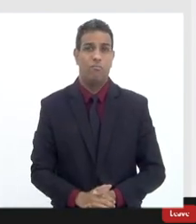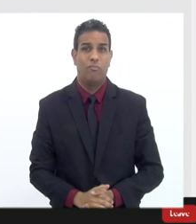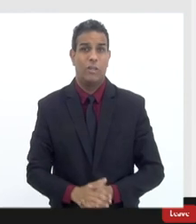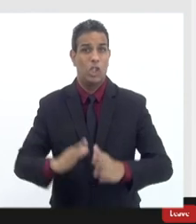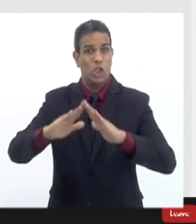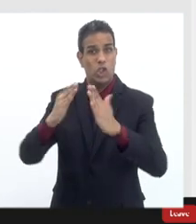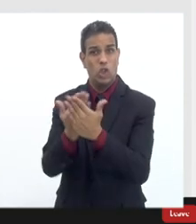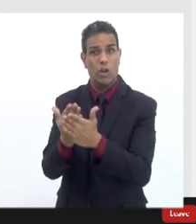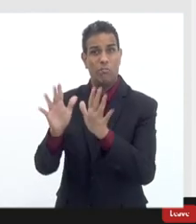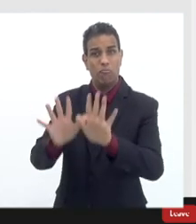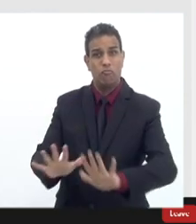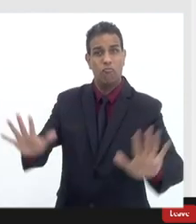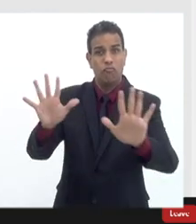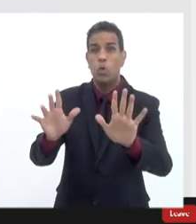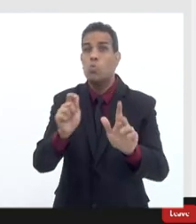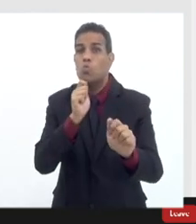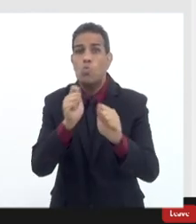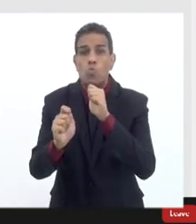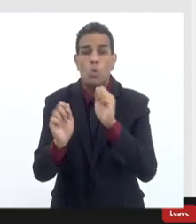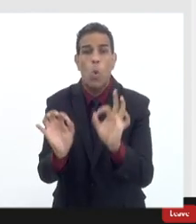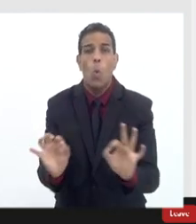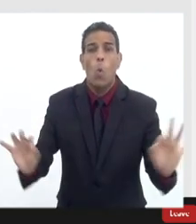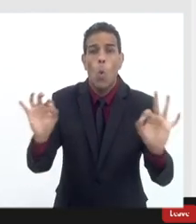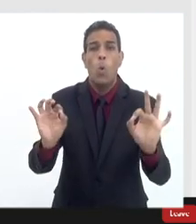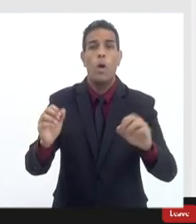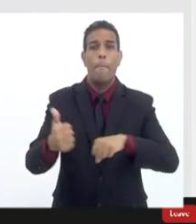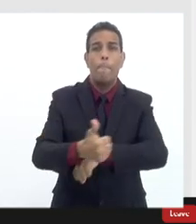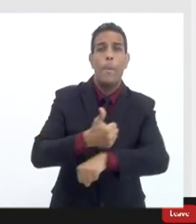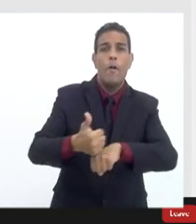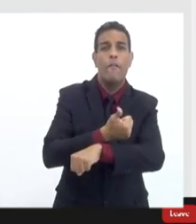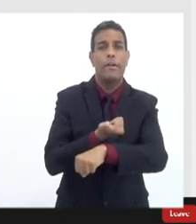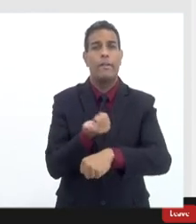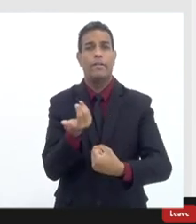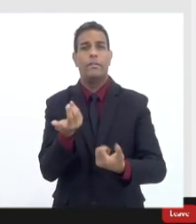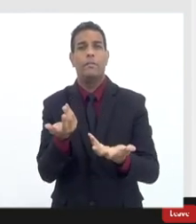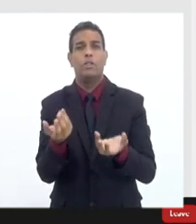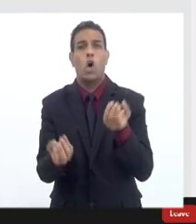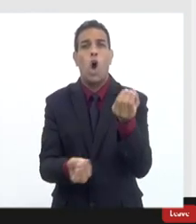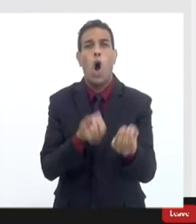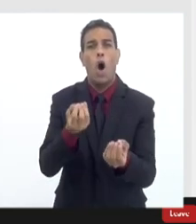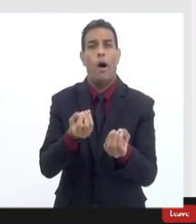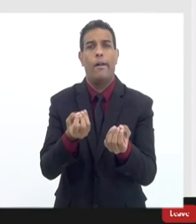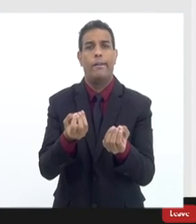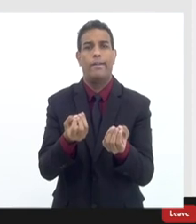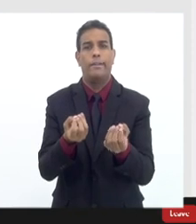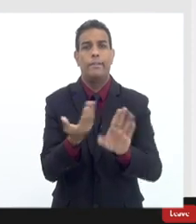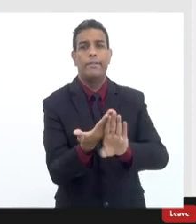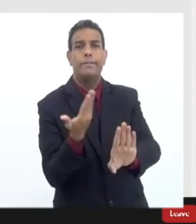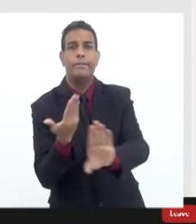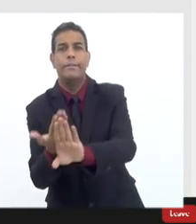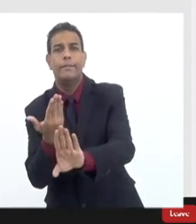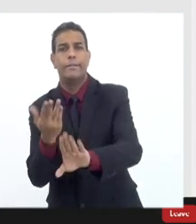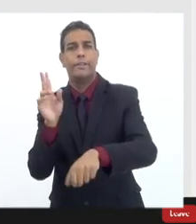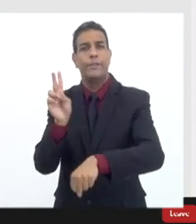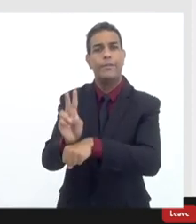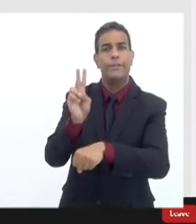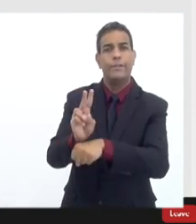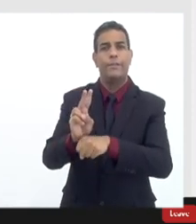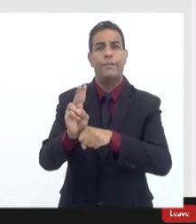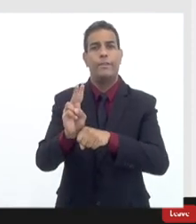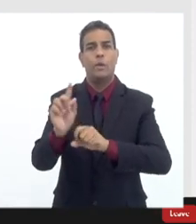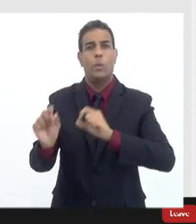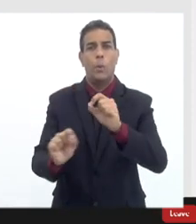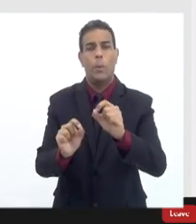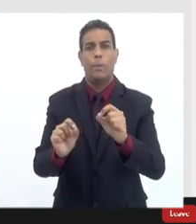das escolas, né, não tinham condições adequadas ali de afastamento. A gente soma as razoáveis